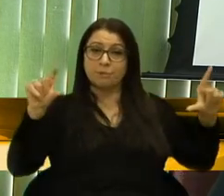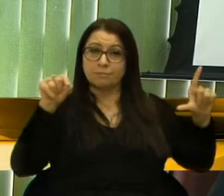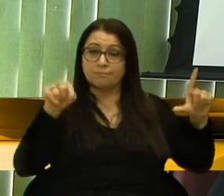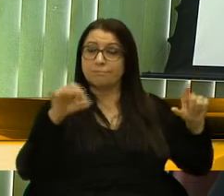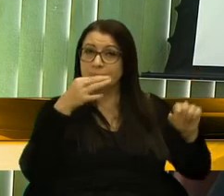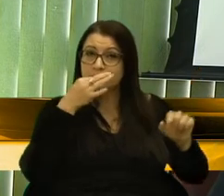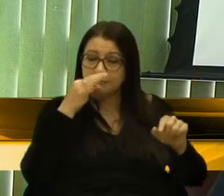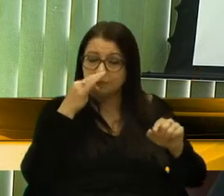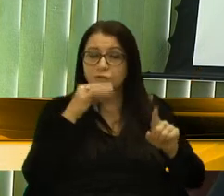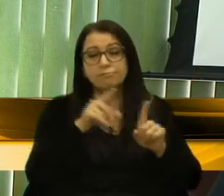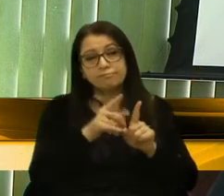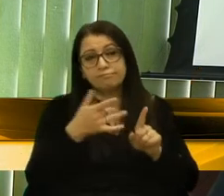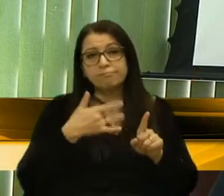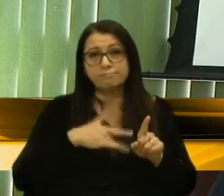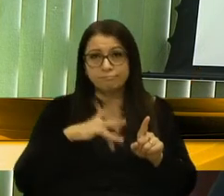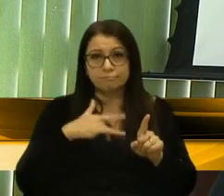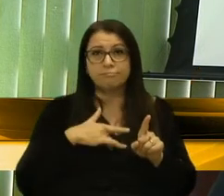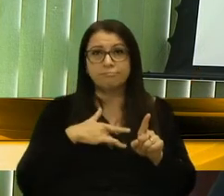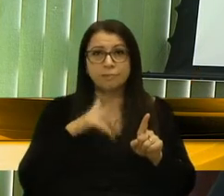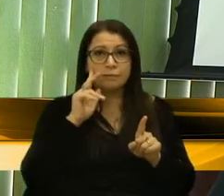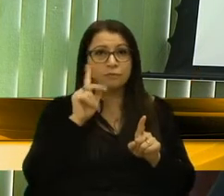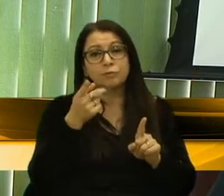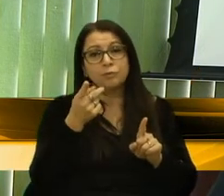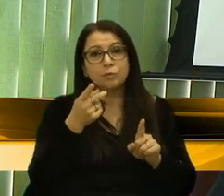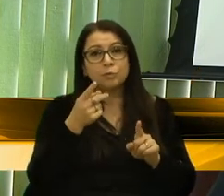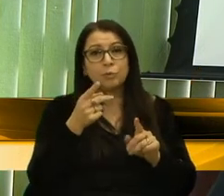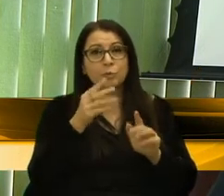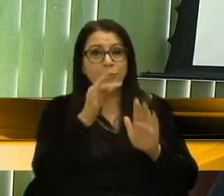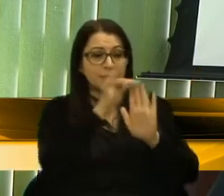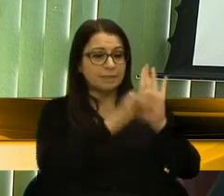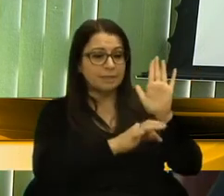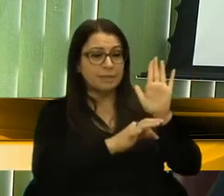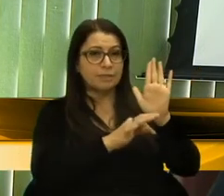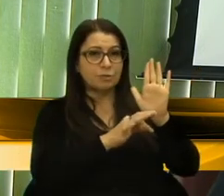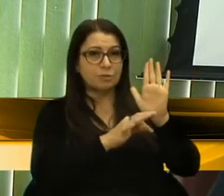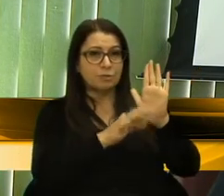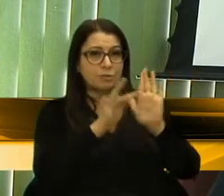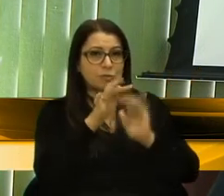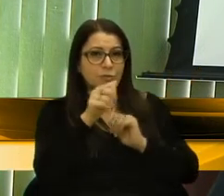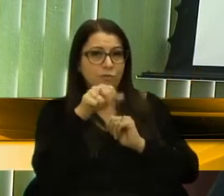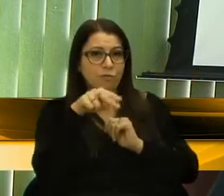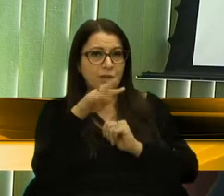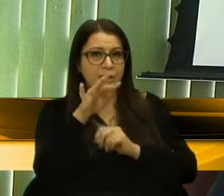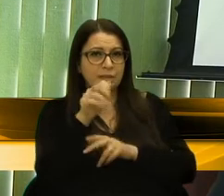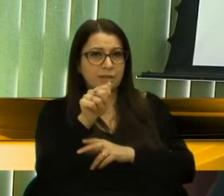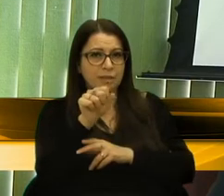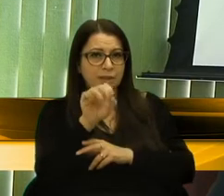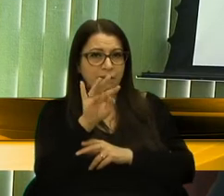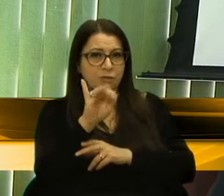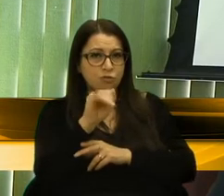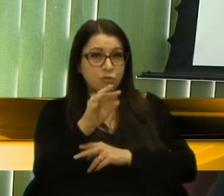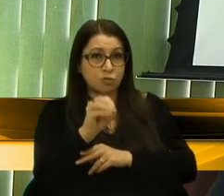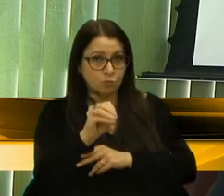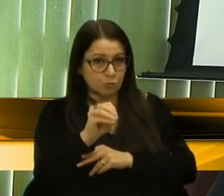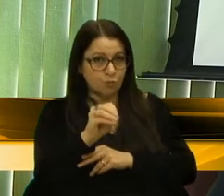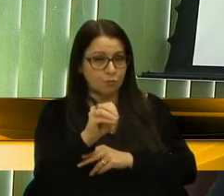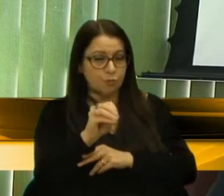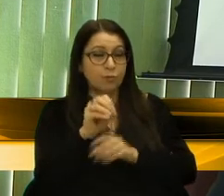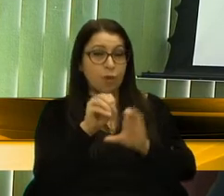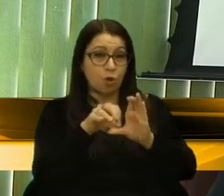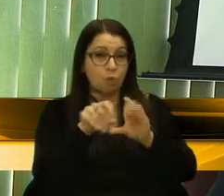Caxias, infelizmente, virou matéria do Fantástico. Outro fator preocupante